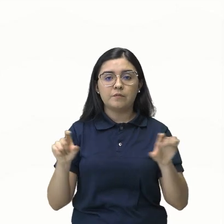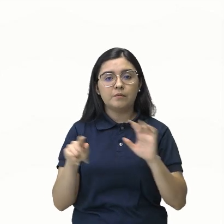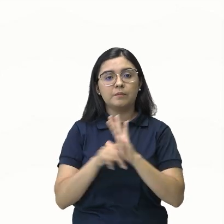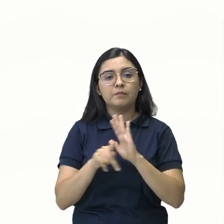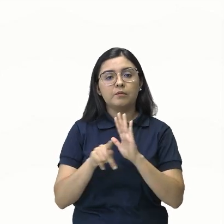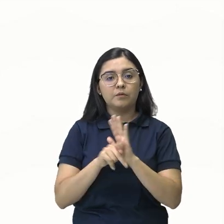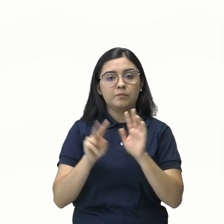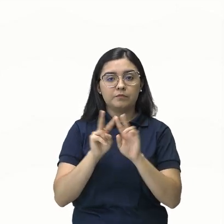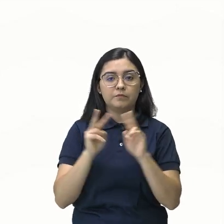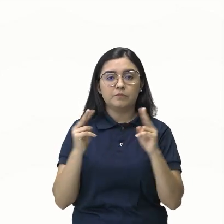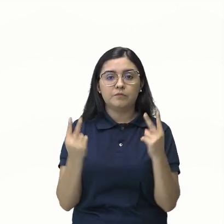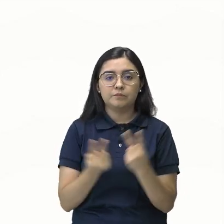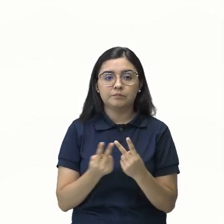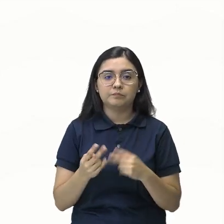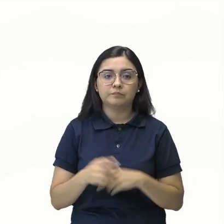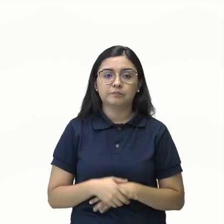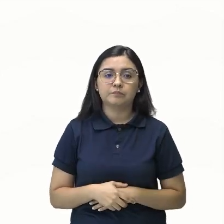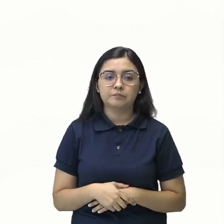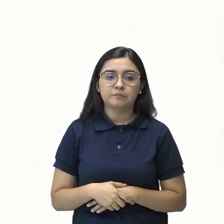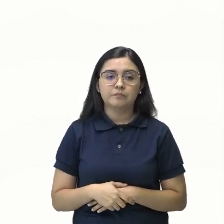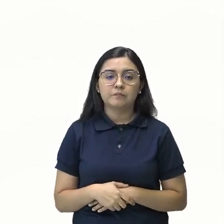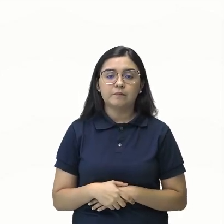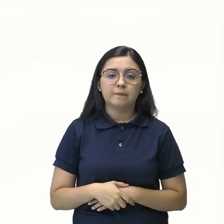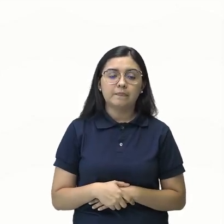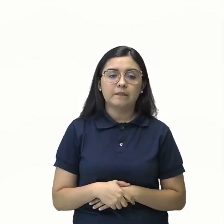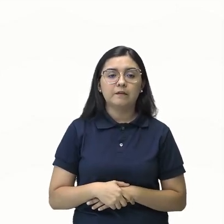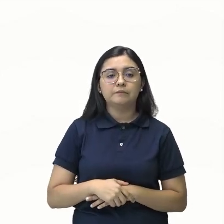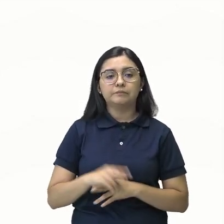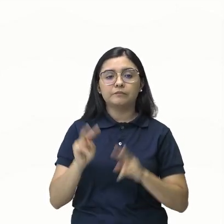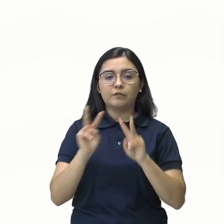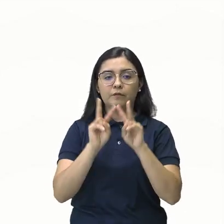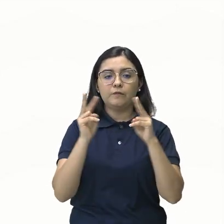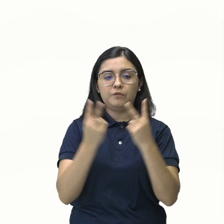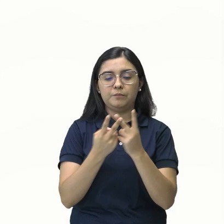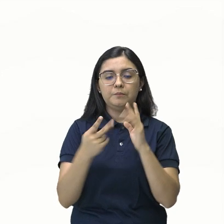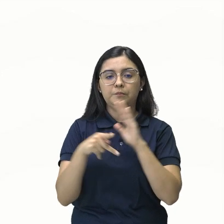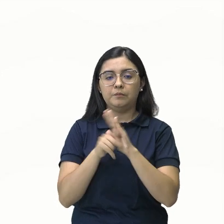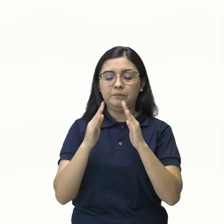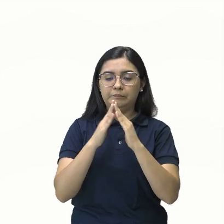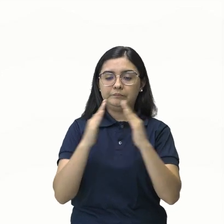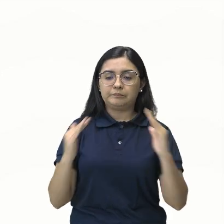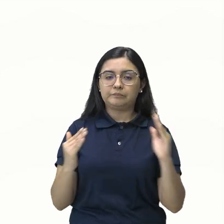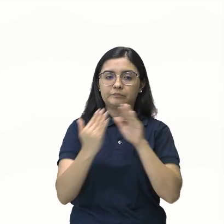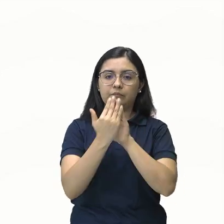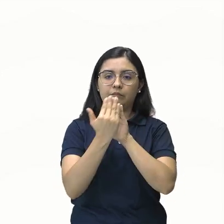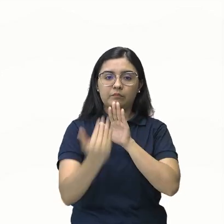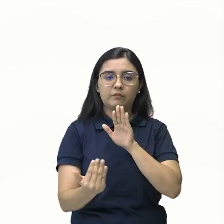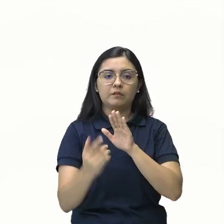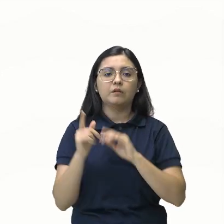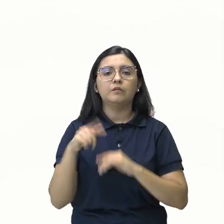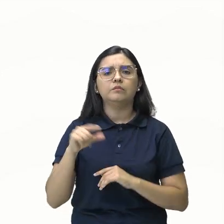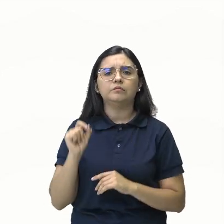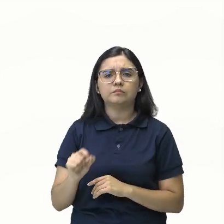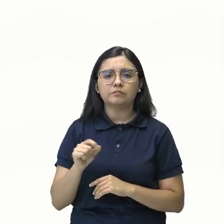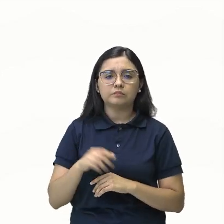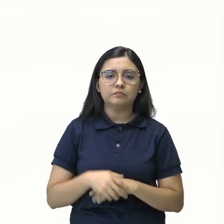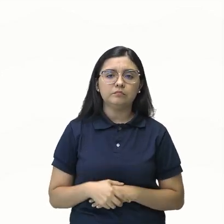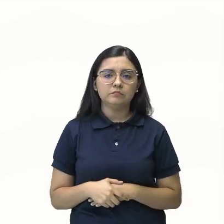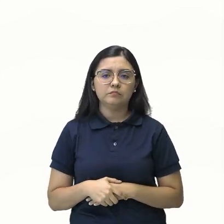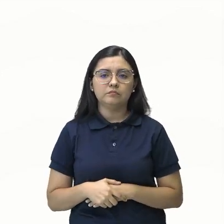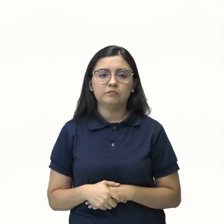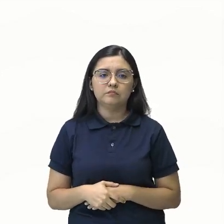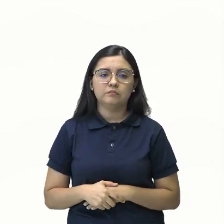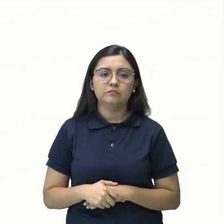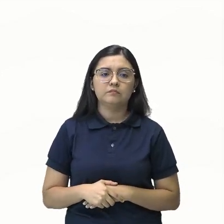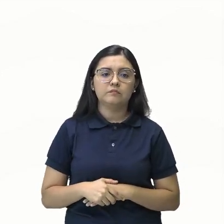volume. Então, aqui o volume da nossa pirâmide vai ser o quê? Como a minha